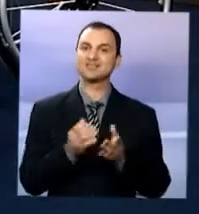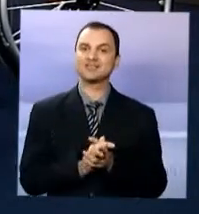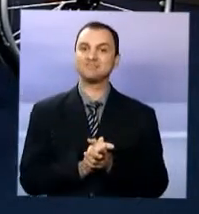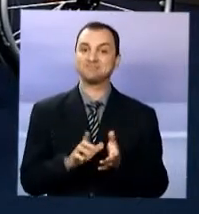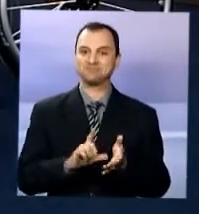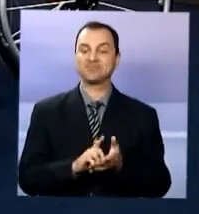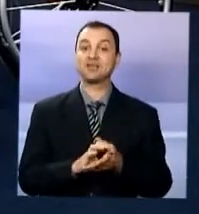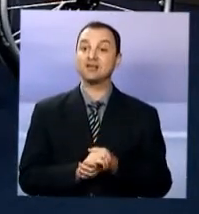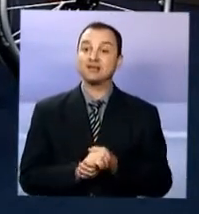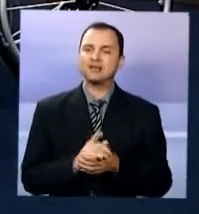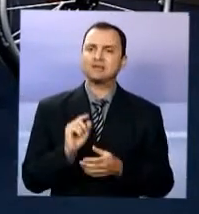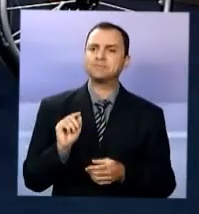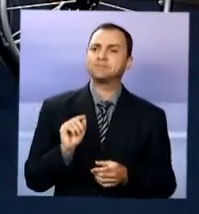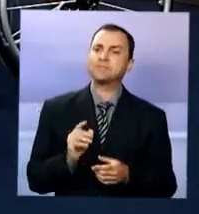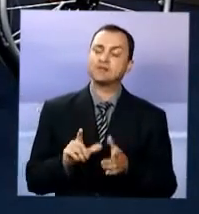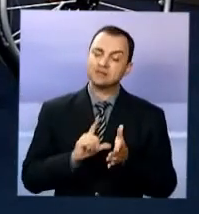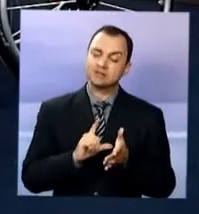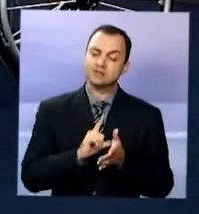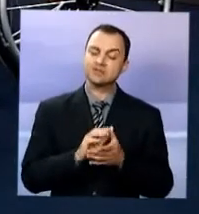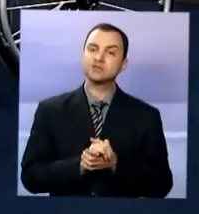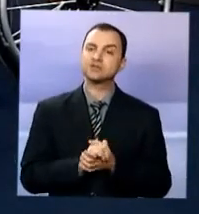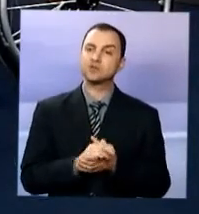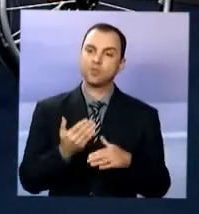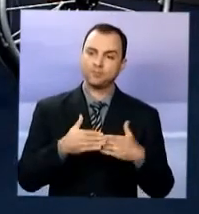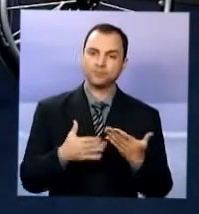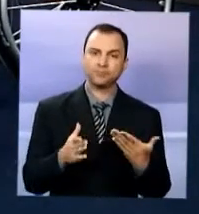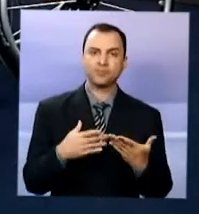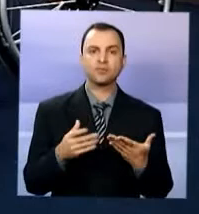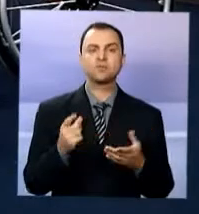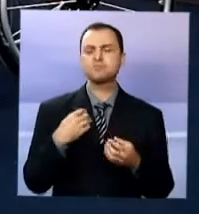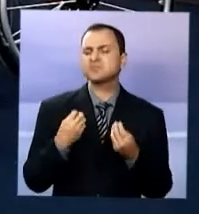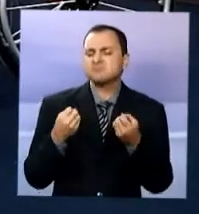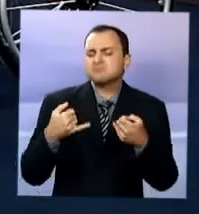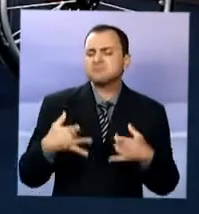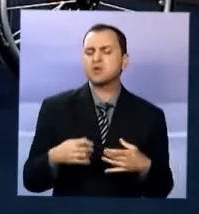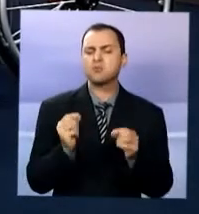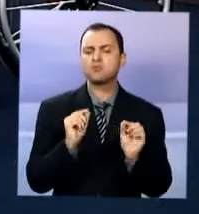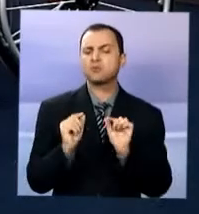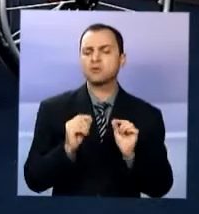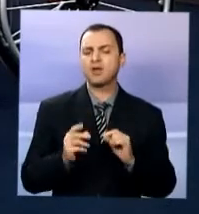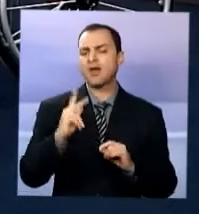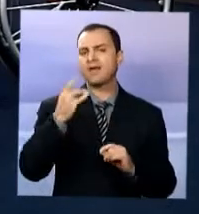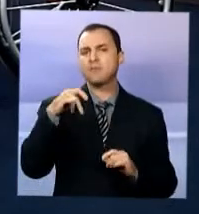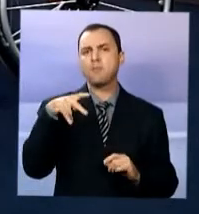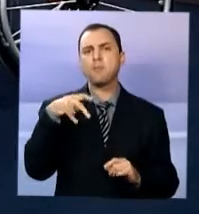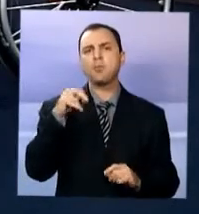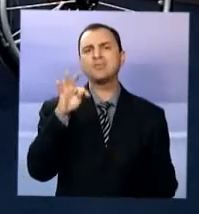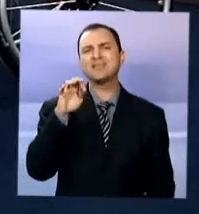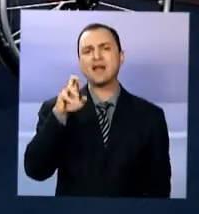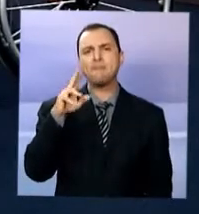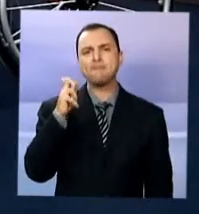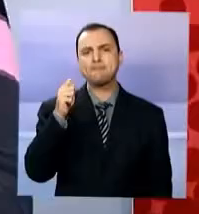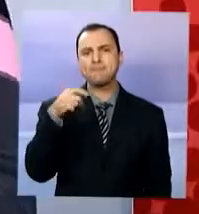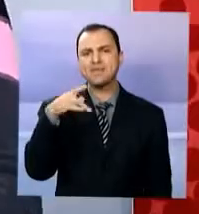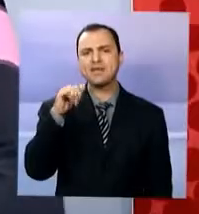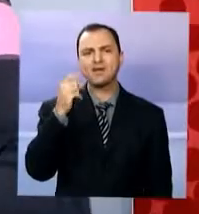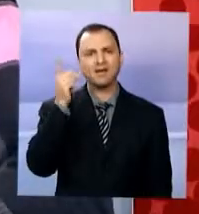esses mais nada é antes de começar mesmo e conta como é que a lipo terapia